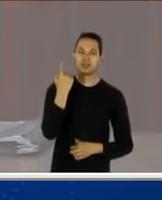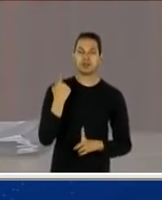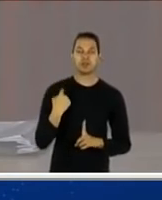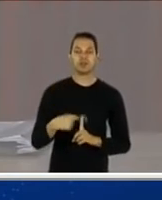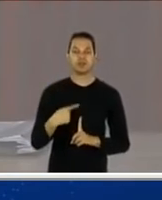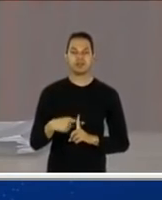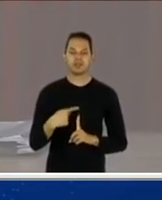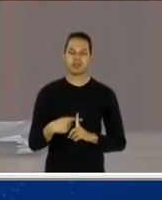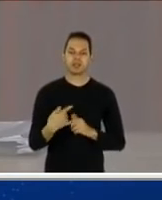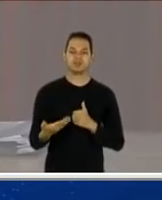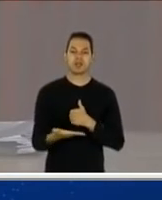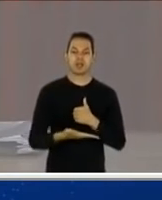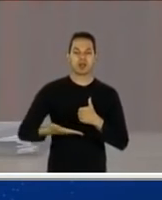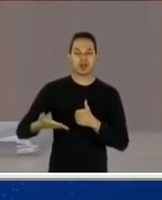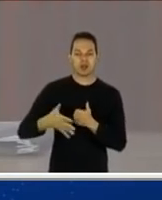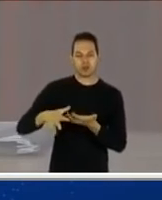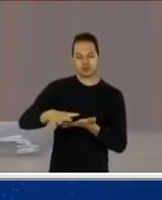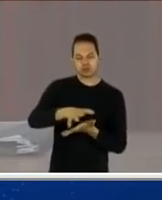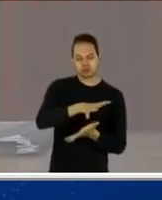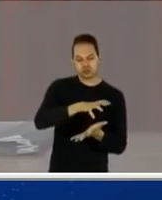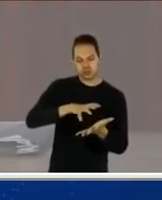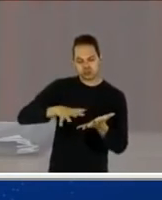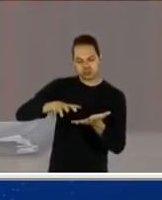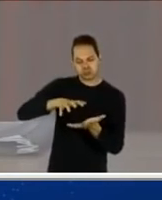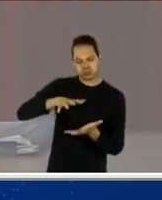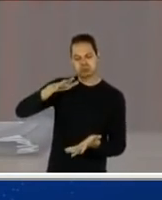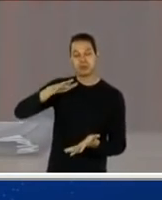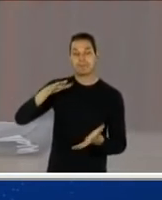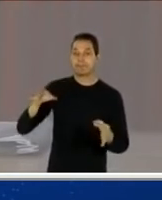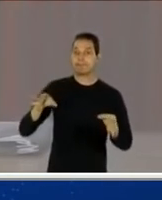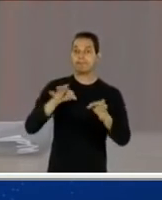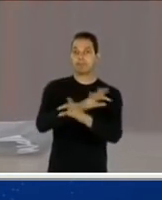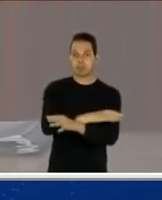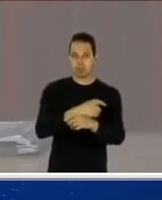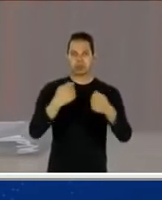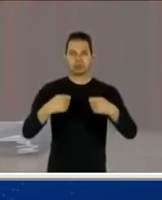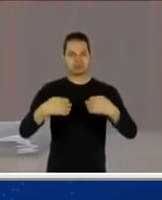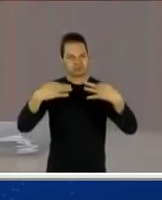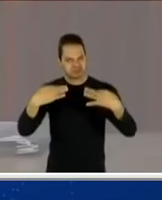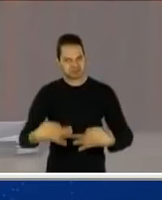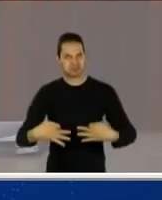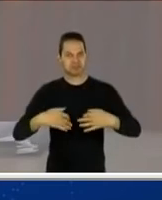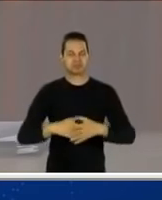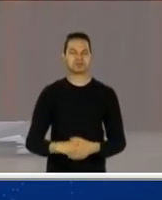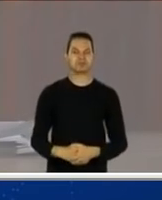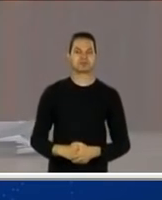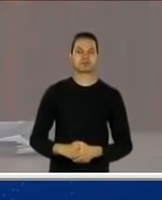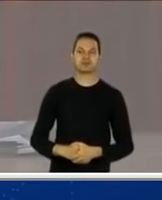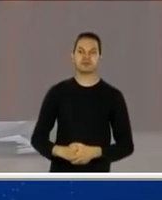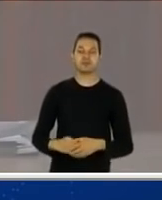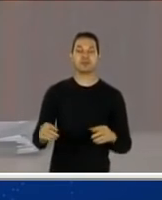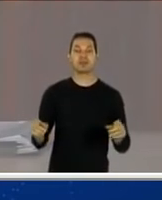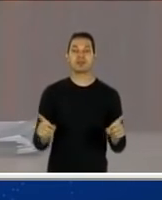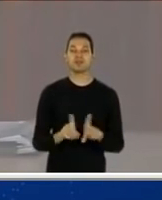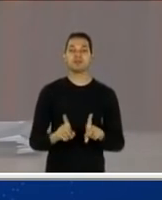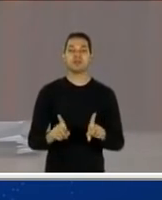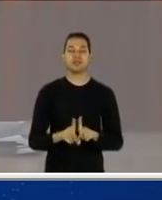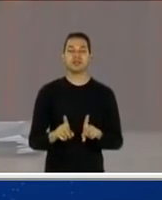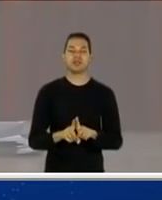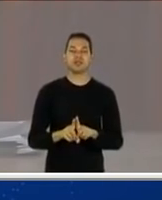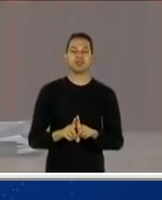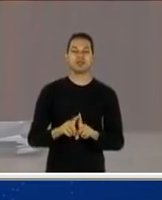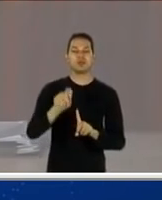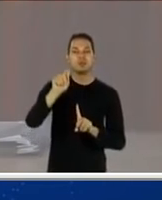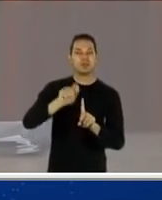de Dólares Então não é excessivo debate o debate é que a constituição garante o escute no público